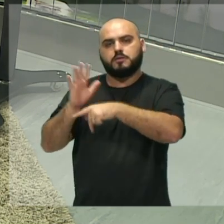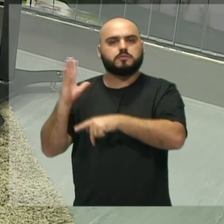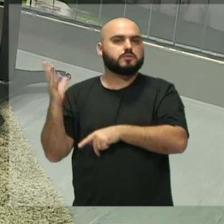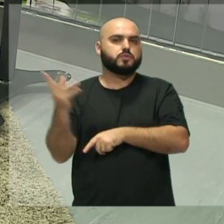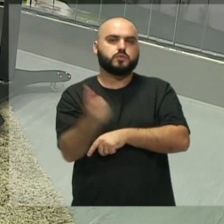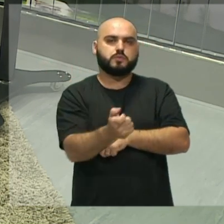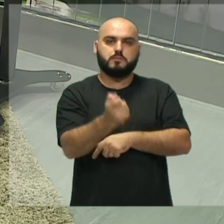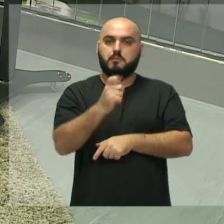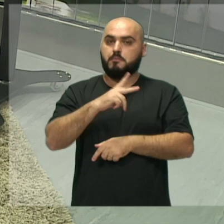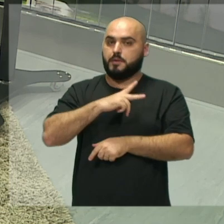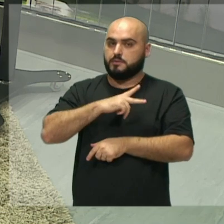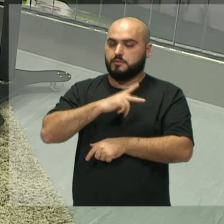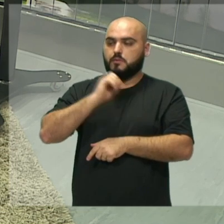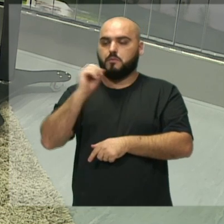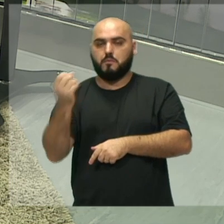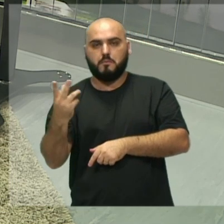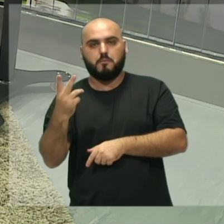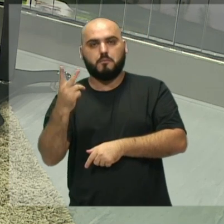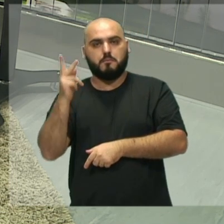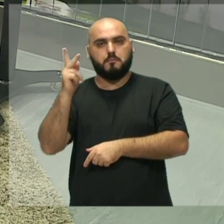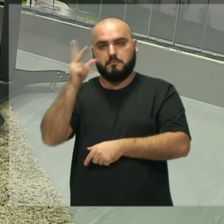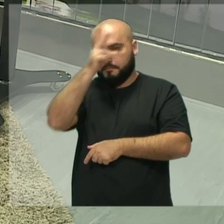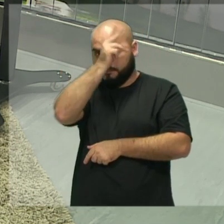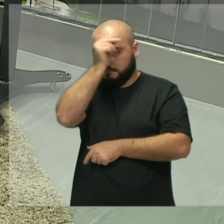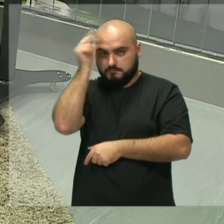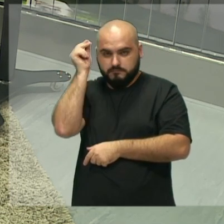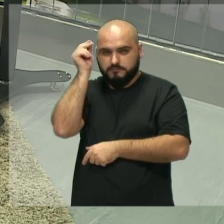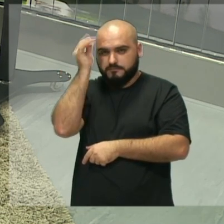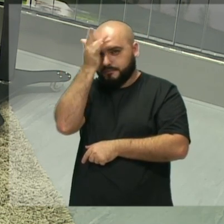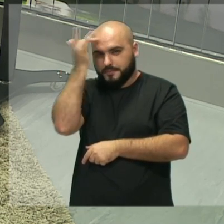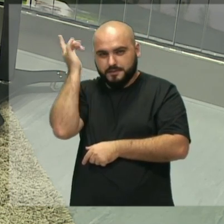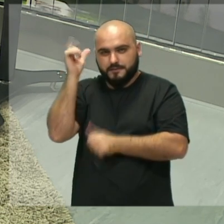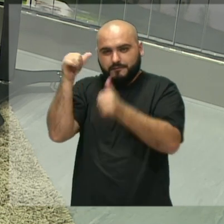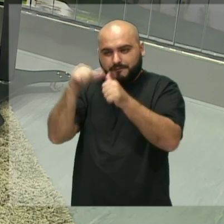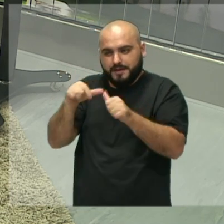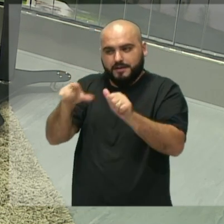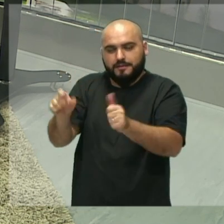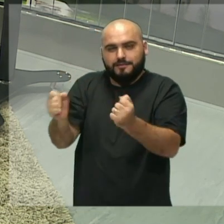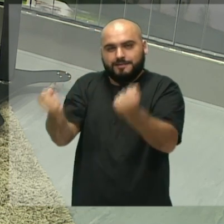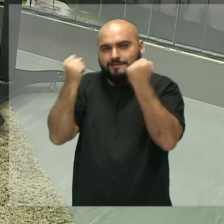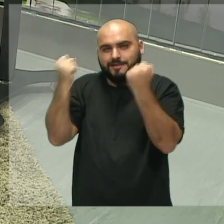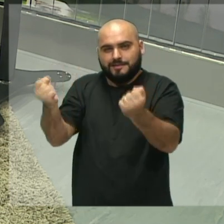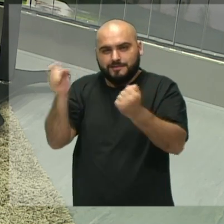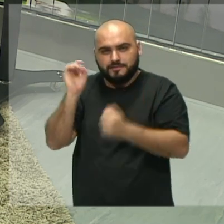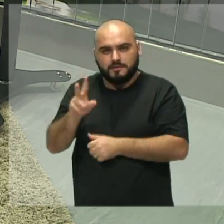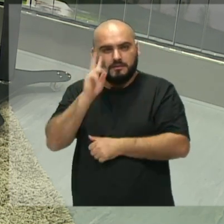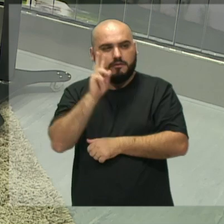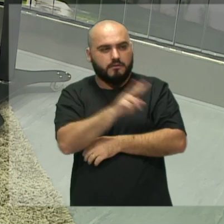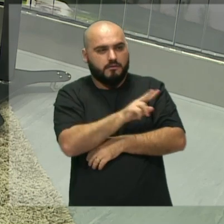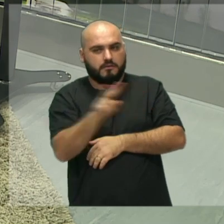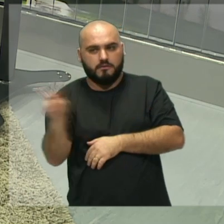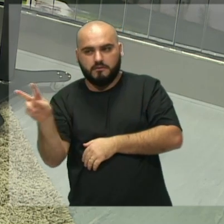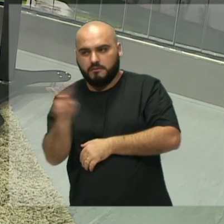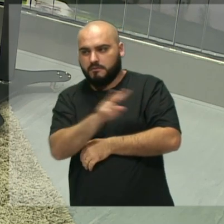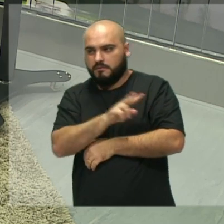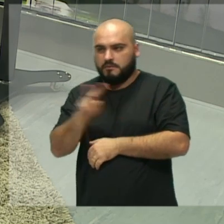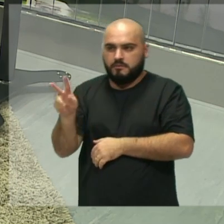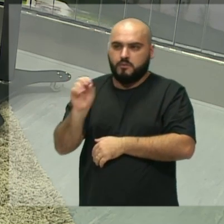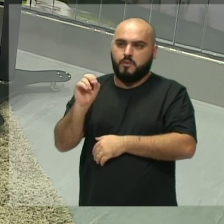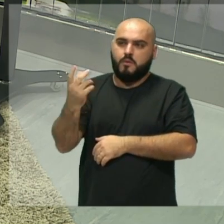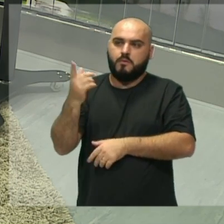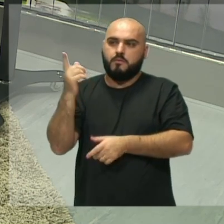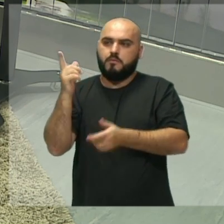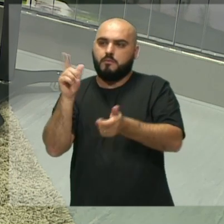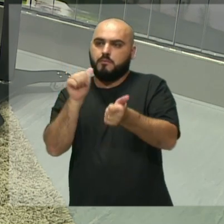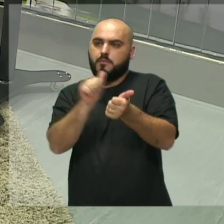privado ou público, que a pessoa com deficiência física não fique ali na atividade de educação física só olhando, parada, ou fazendo uma atividade diversa